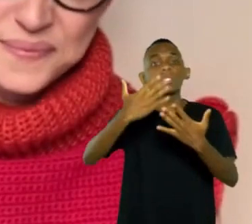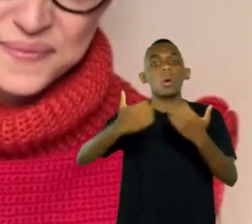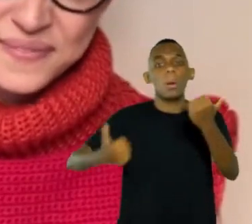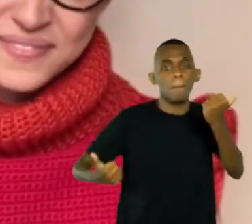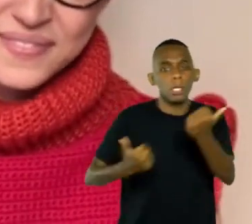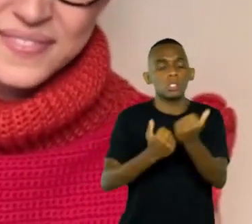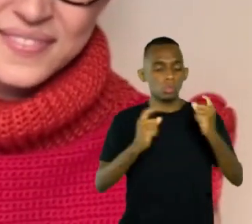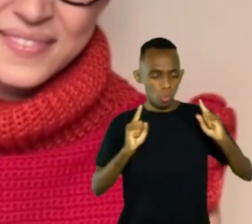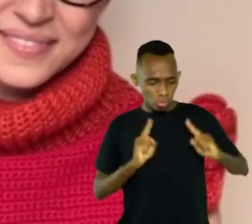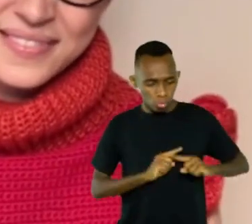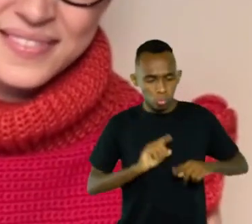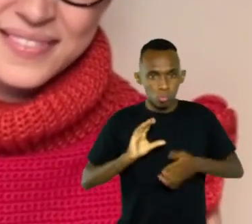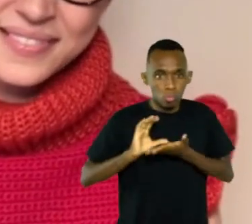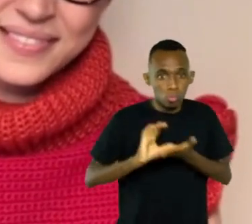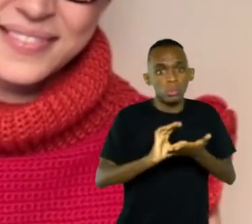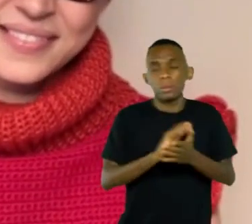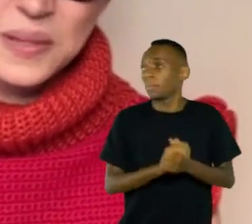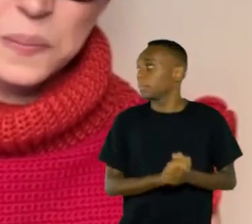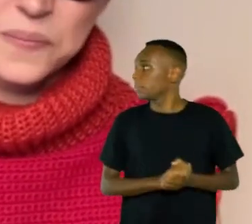a Gerdau,